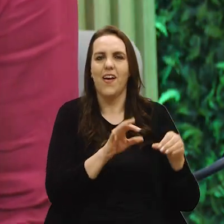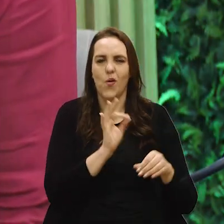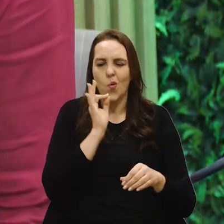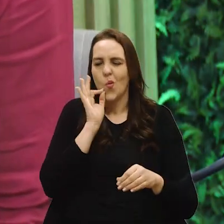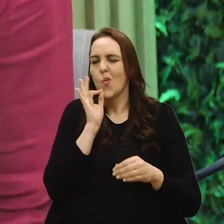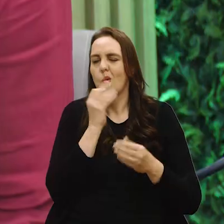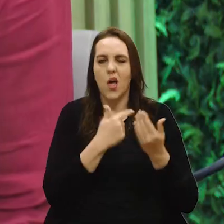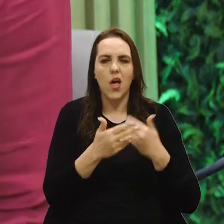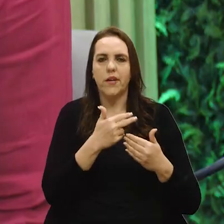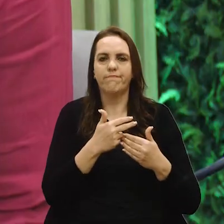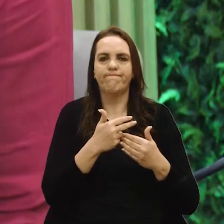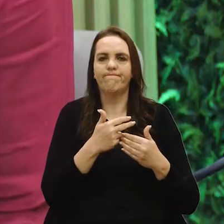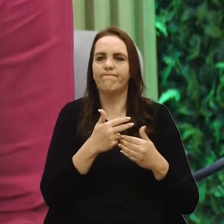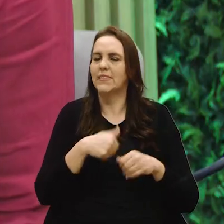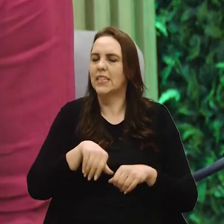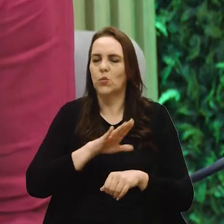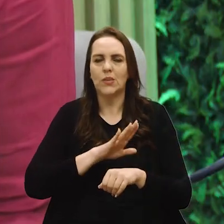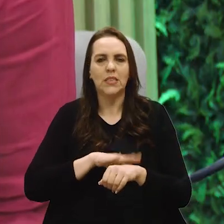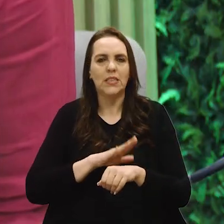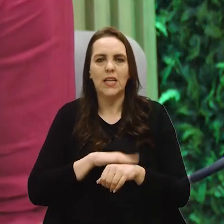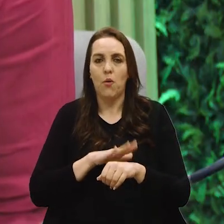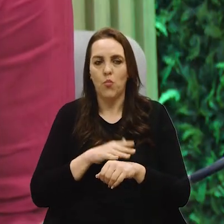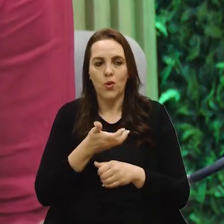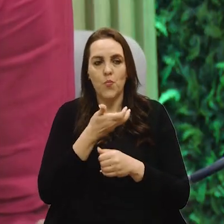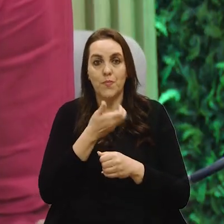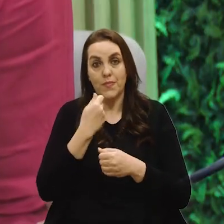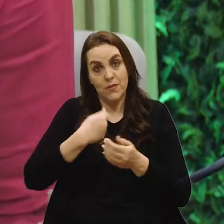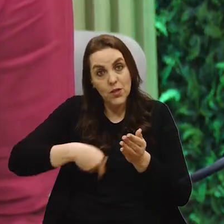que eu ganhei para me recuperar, eu acabei